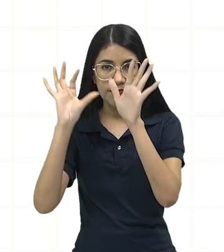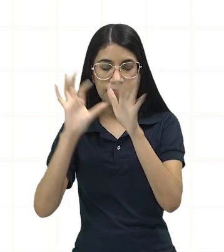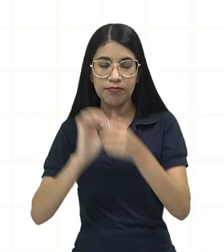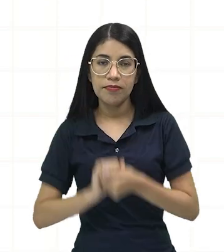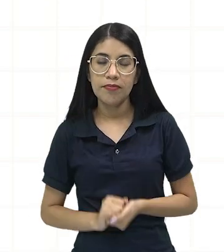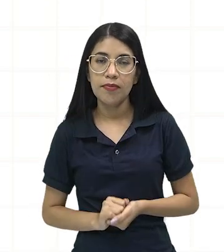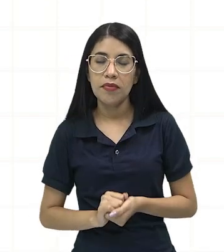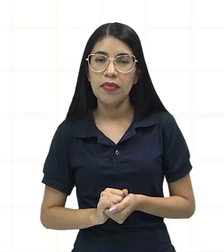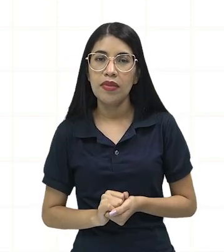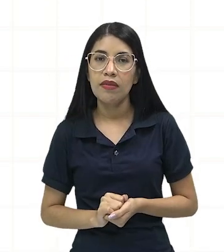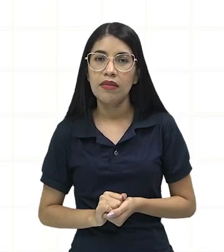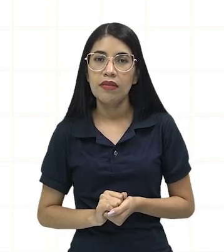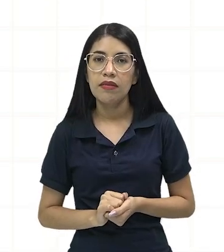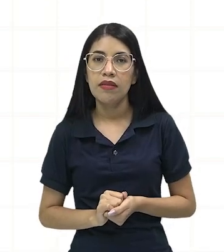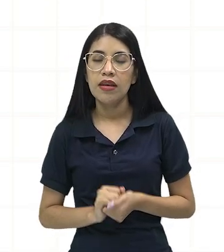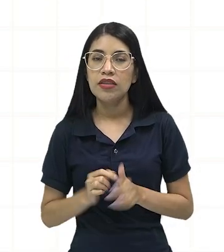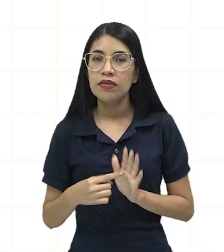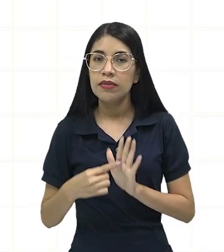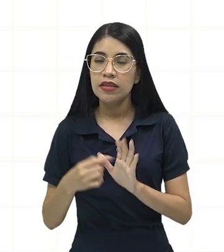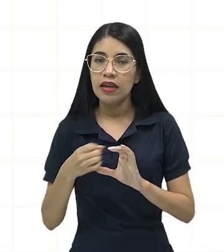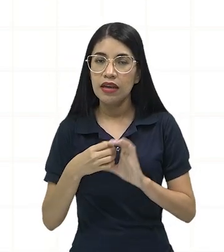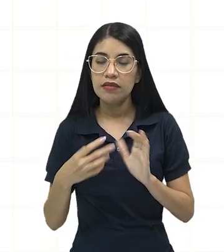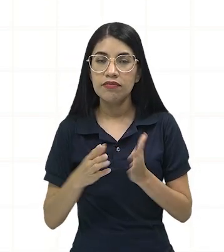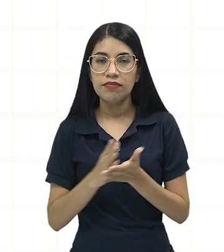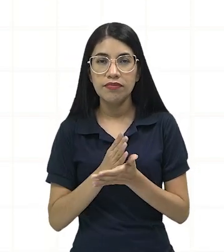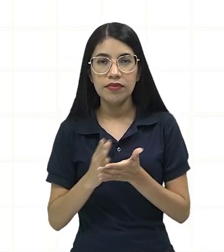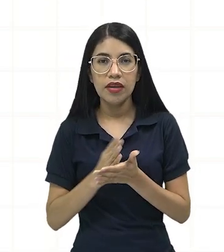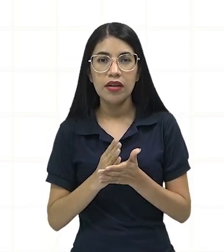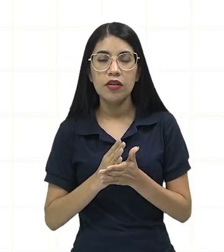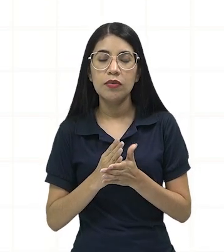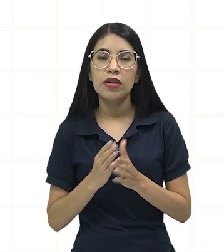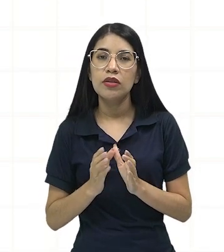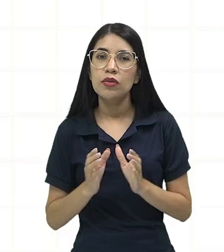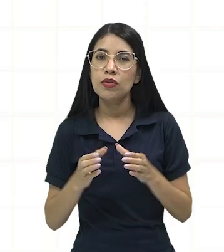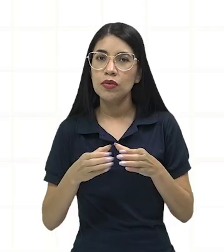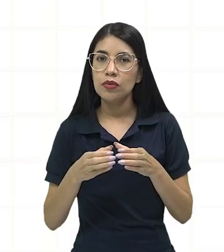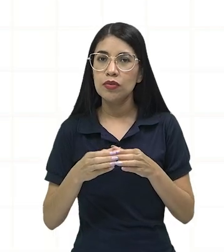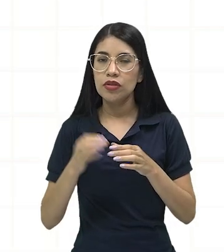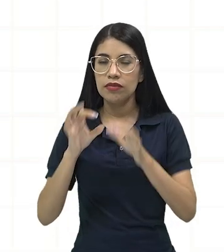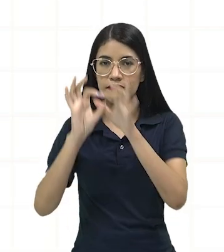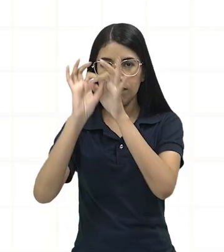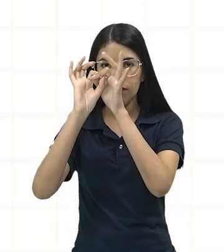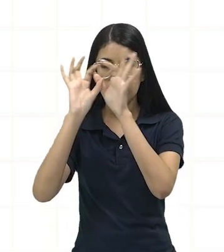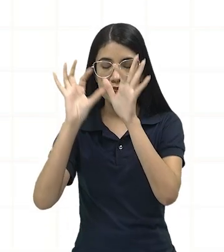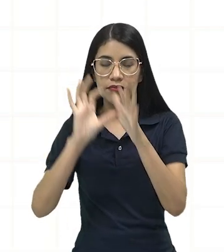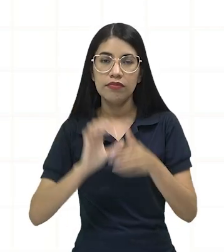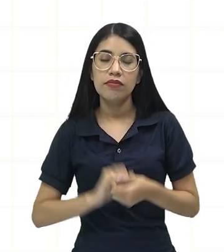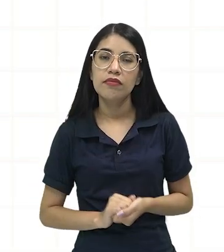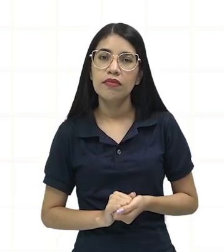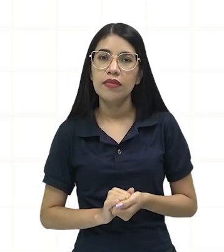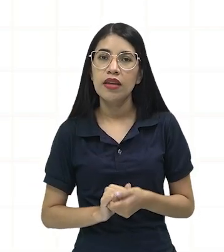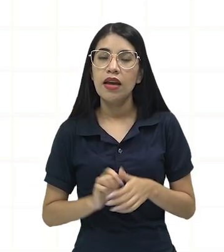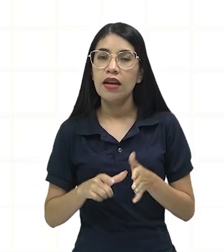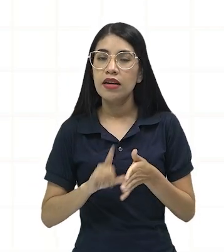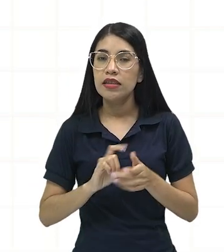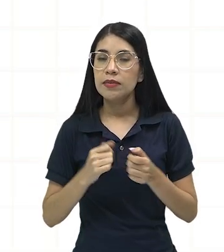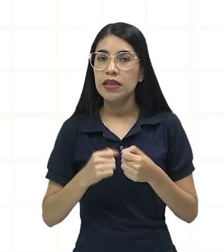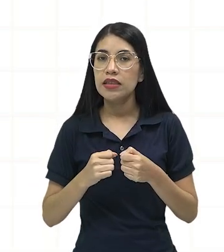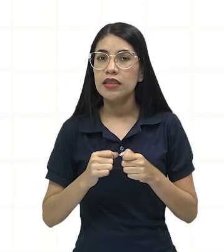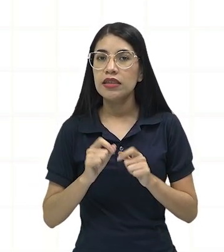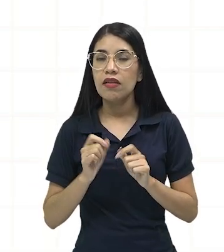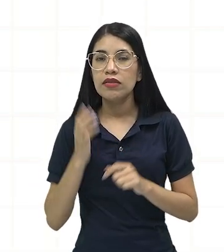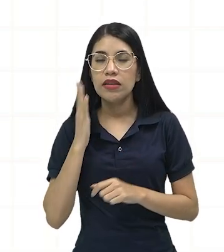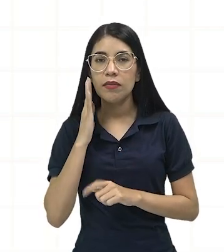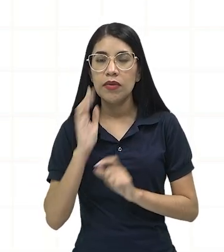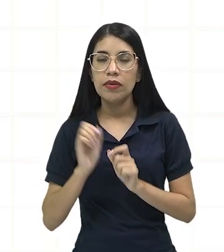liberalismo. Vamos já ver algumas características aí, tá? Do liberalismo. A princípio, precisamos entender que eles